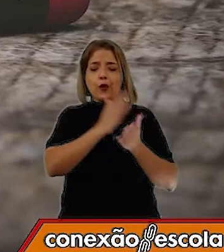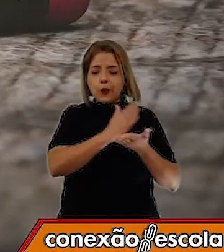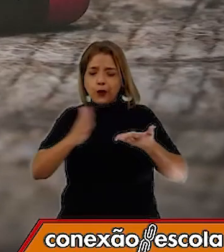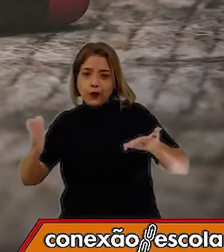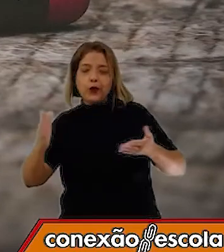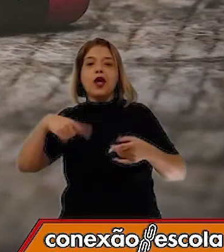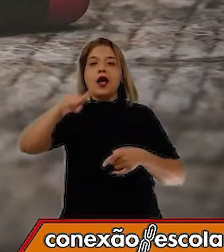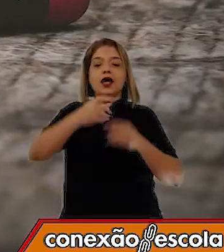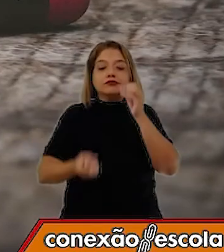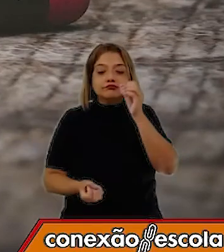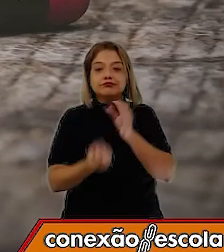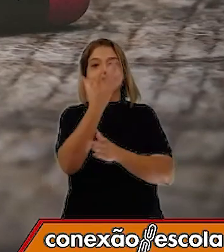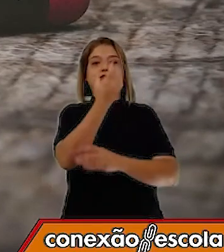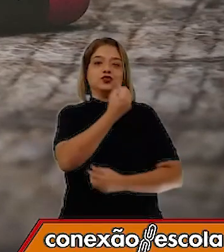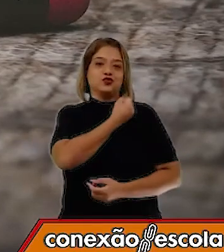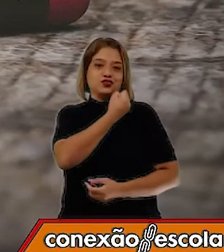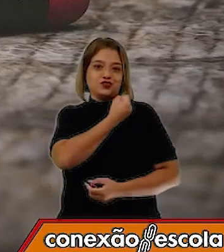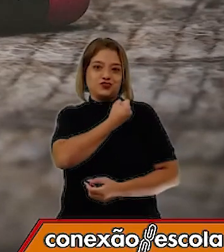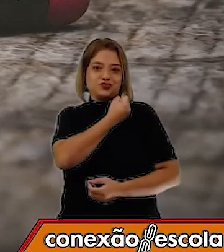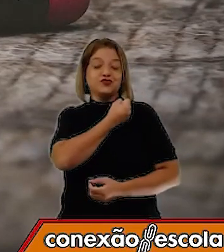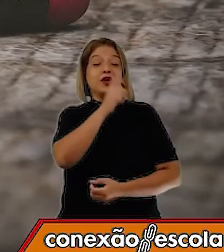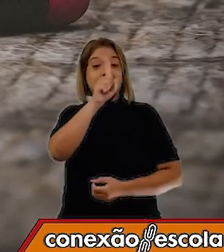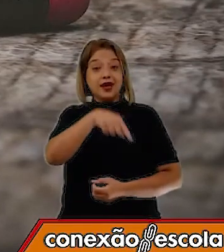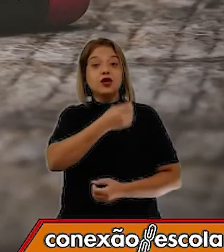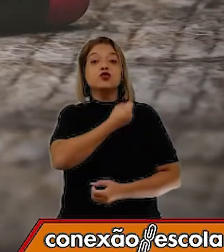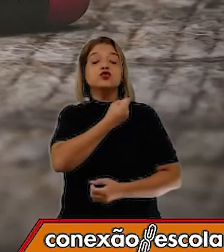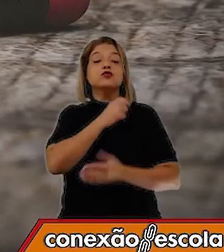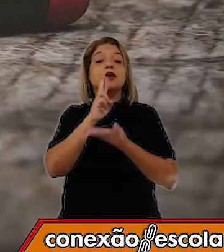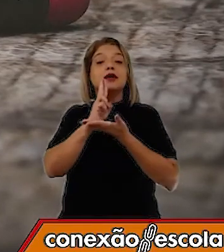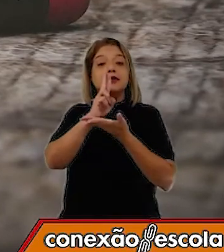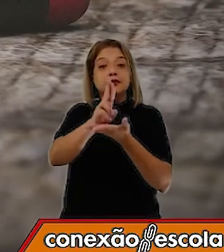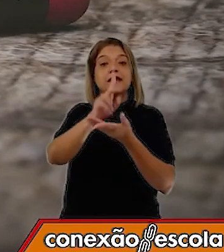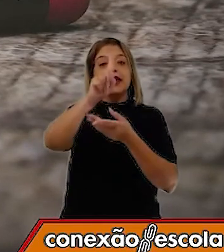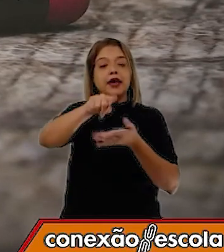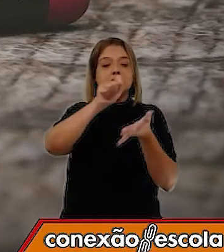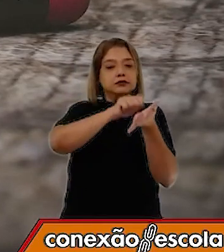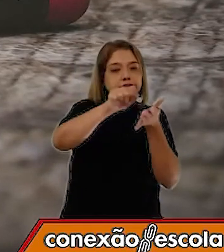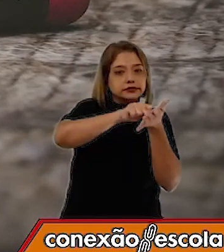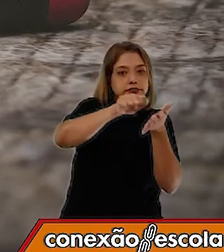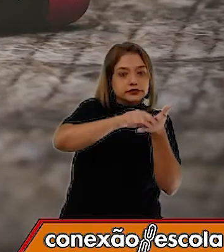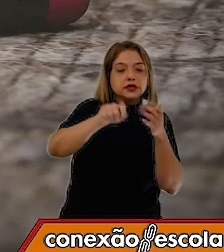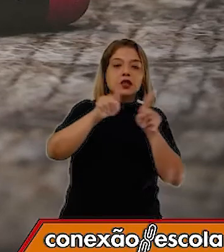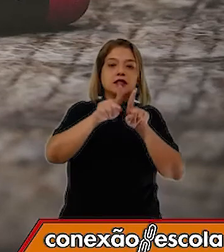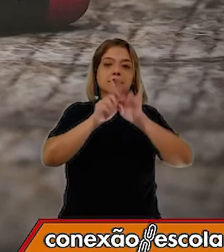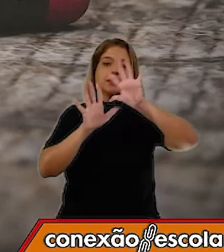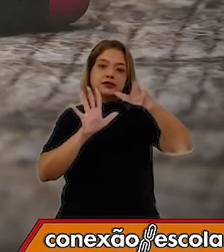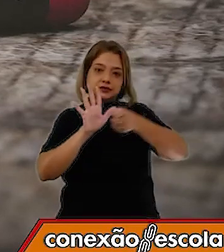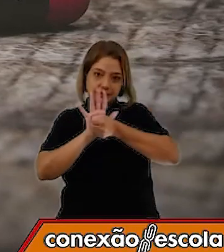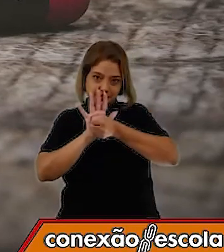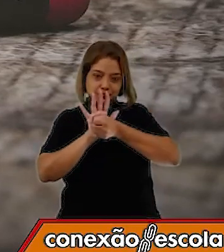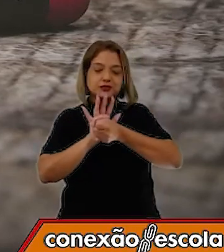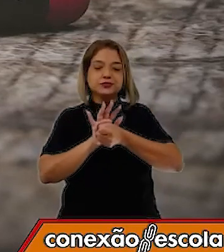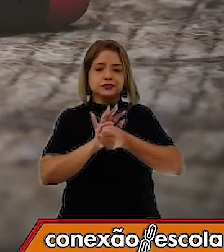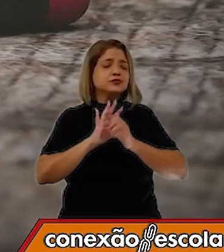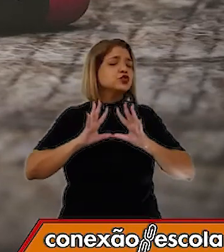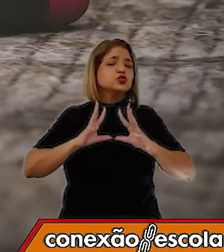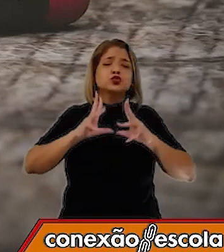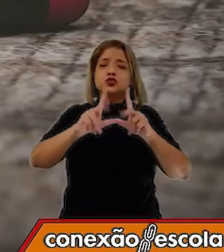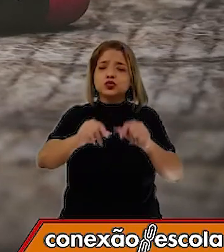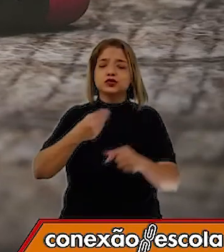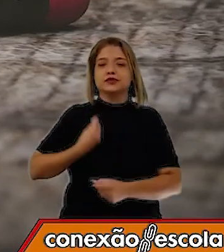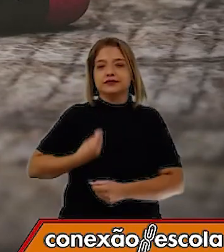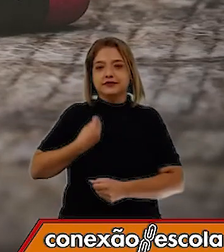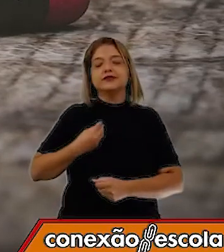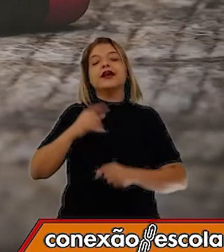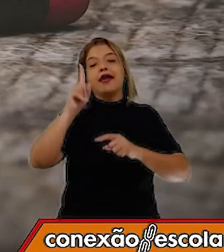os números. Os números são representados pela escrita e símbolos. Então, tudo na nossa